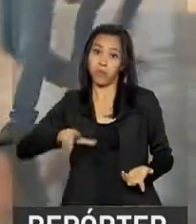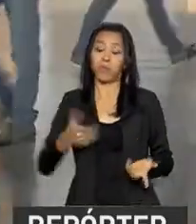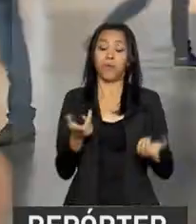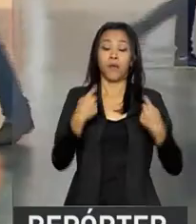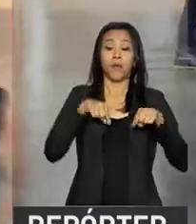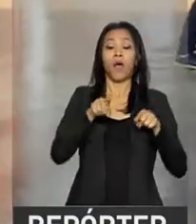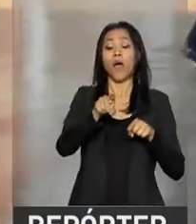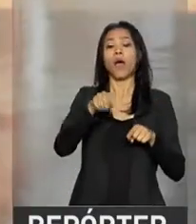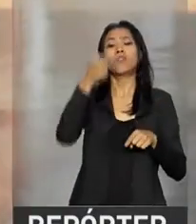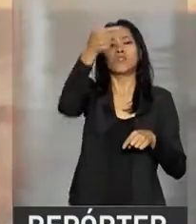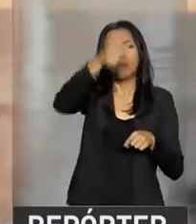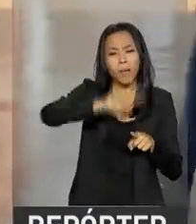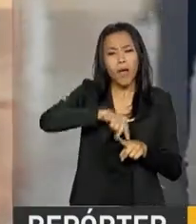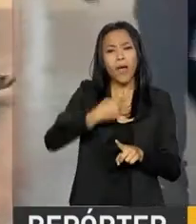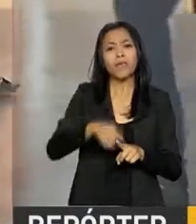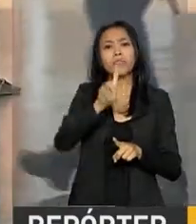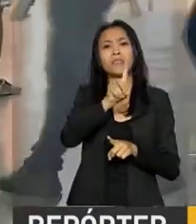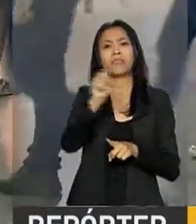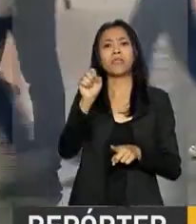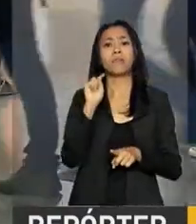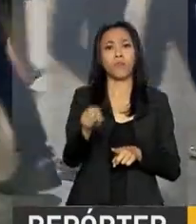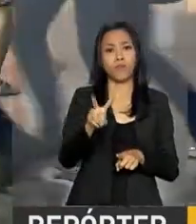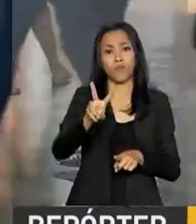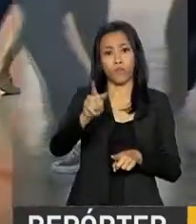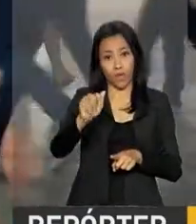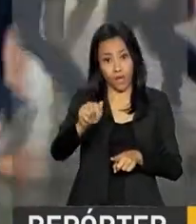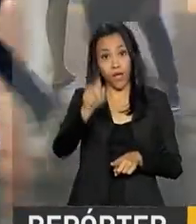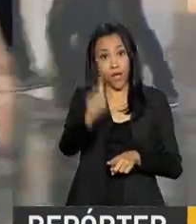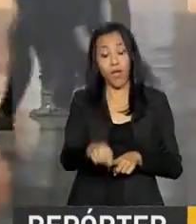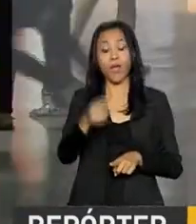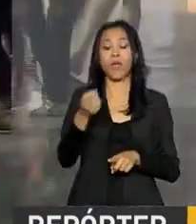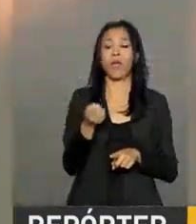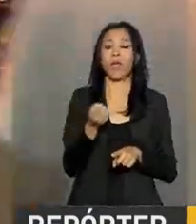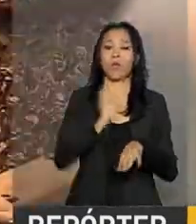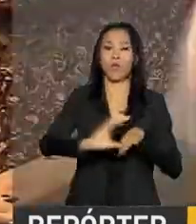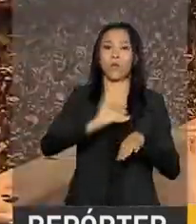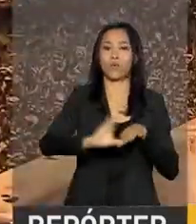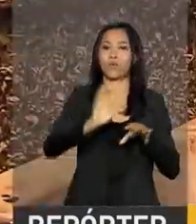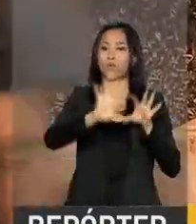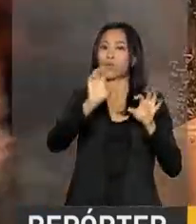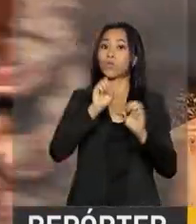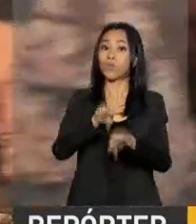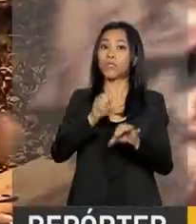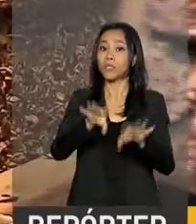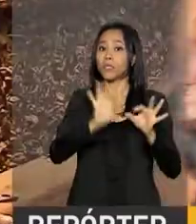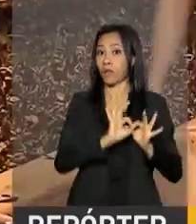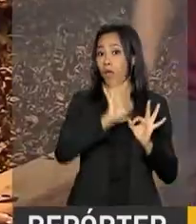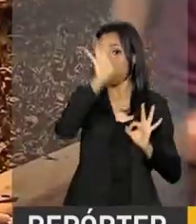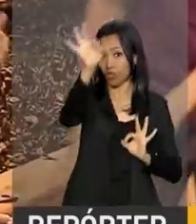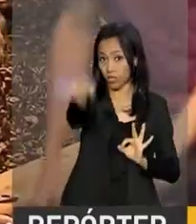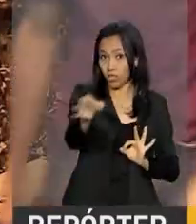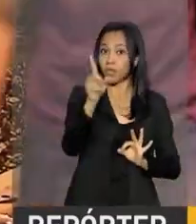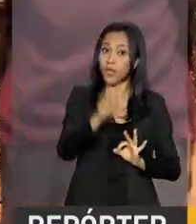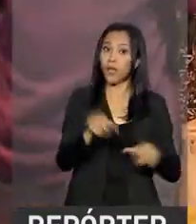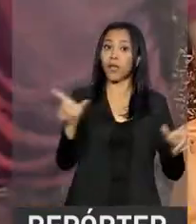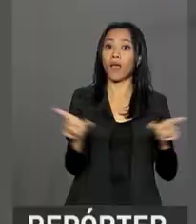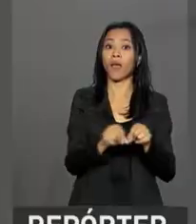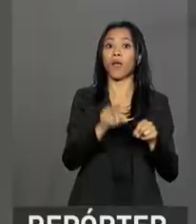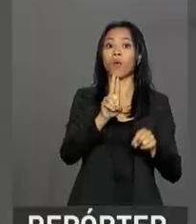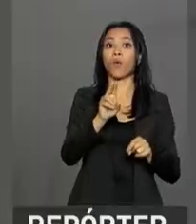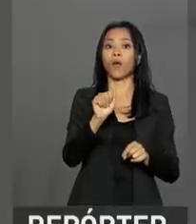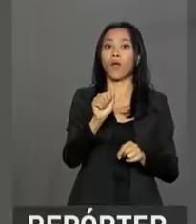vagas anunciadas vão ser pra cursos superiores de educação a distância no âmbito do programa universidade aberta do brasil